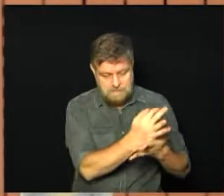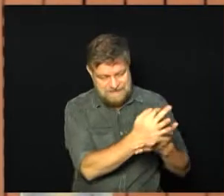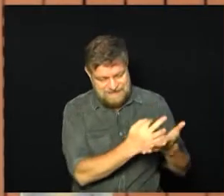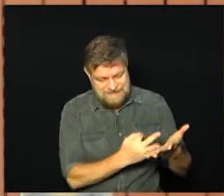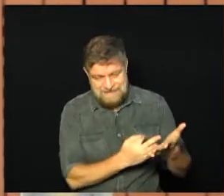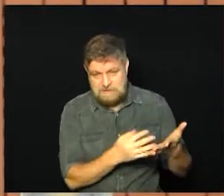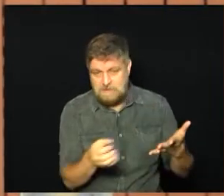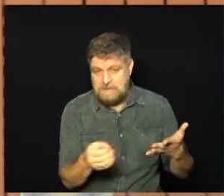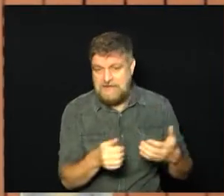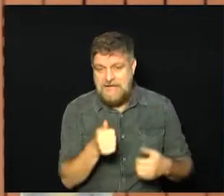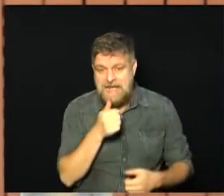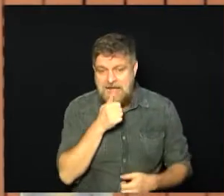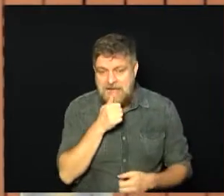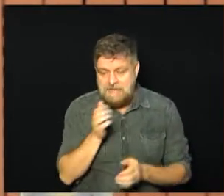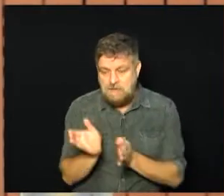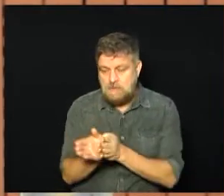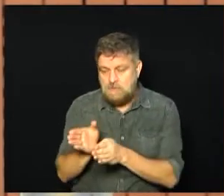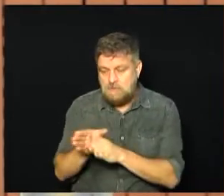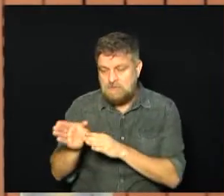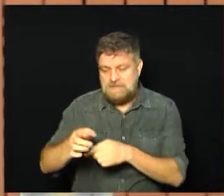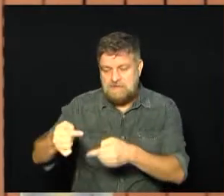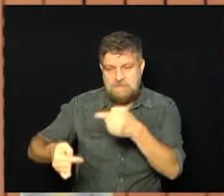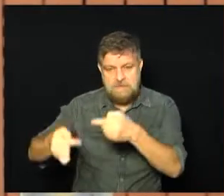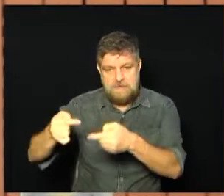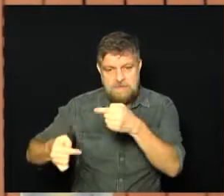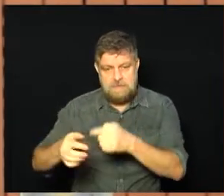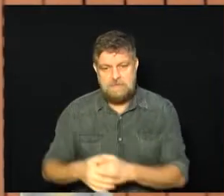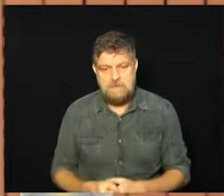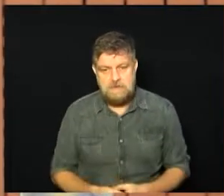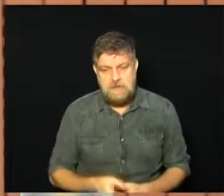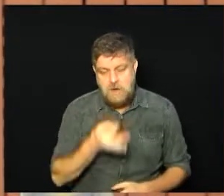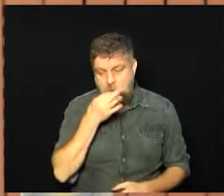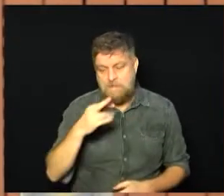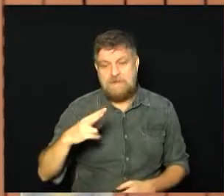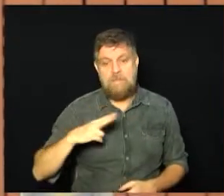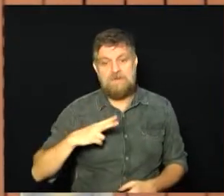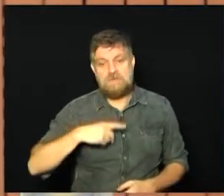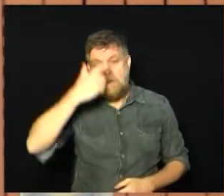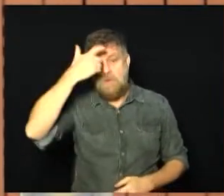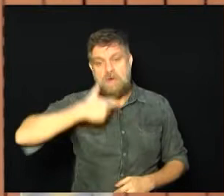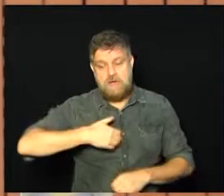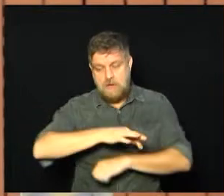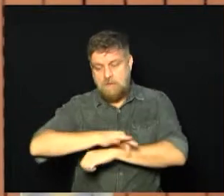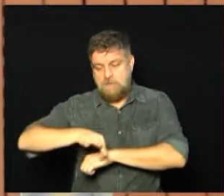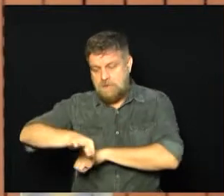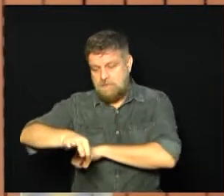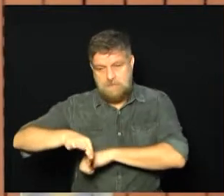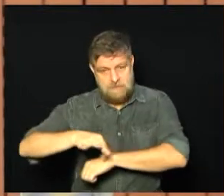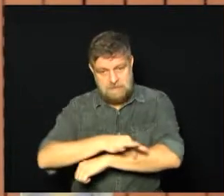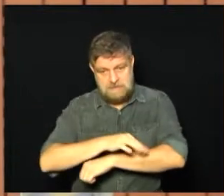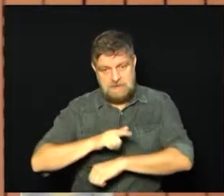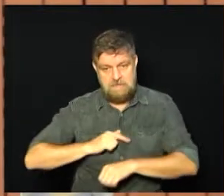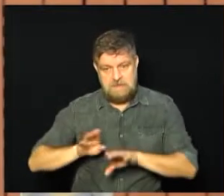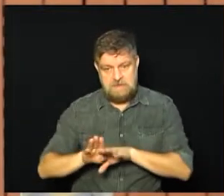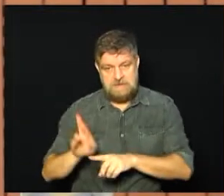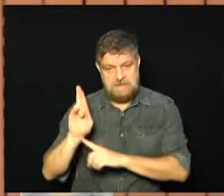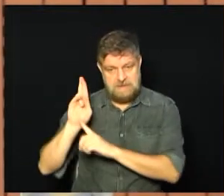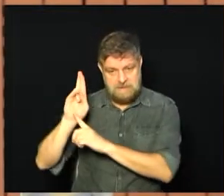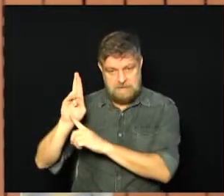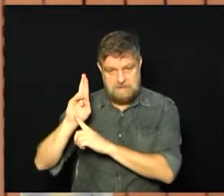não foi discutida no CMDU, então, essa é uma opinião minha, como arquiteta, e do Secov, o qual represento